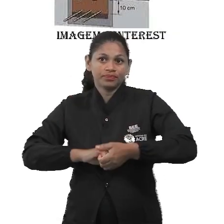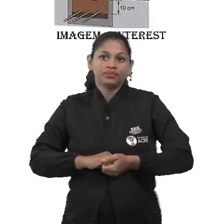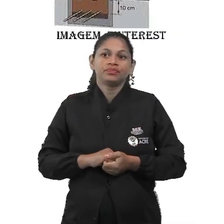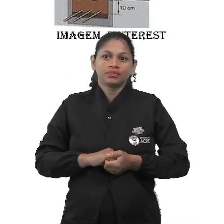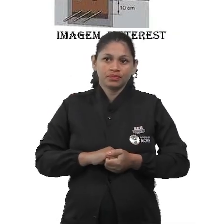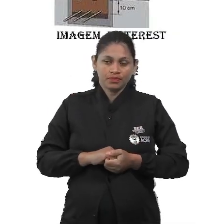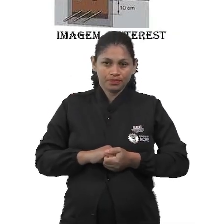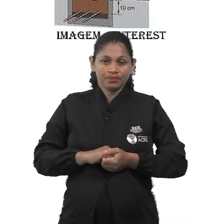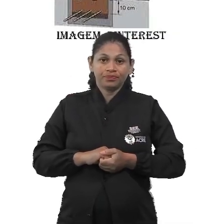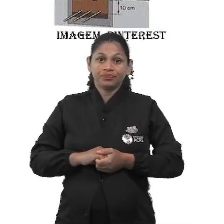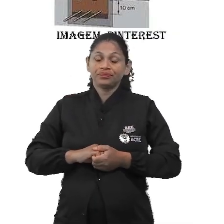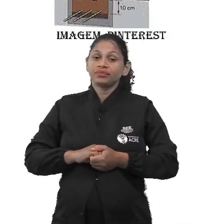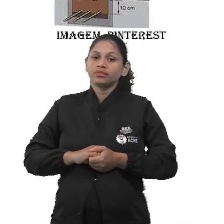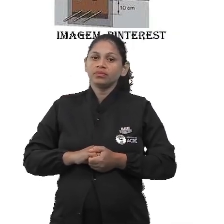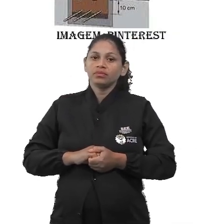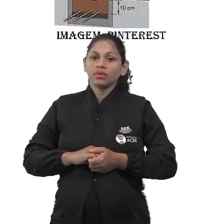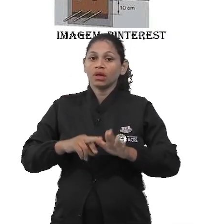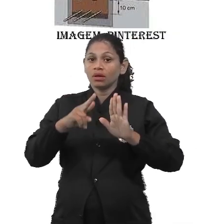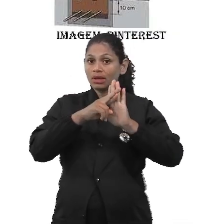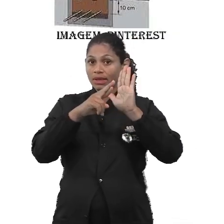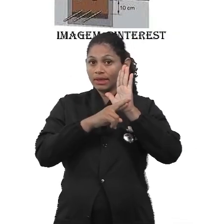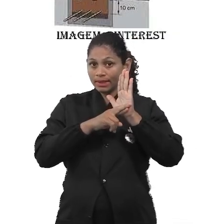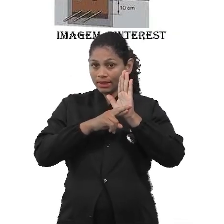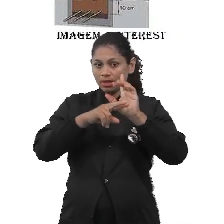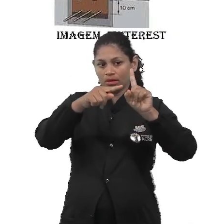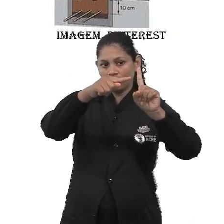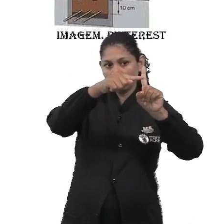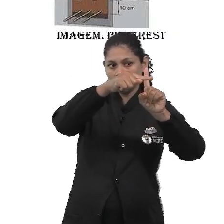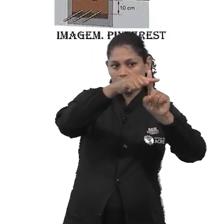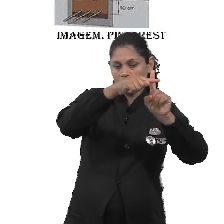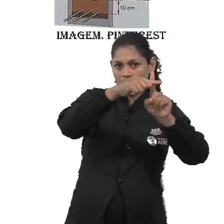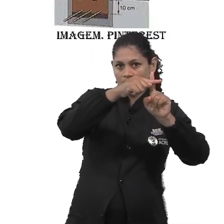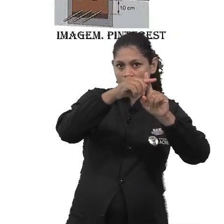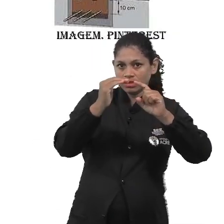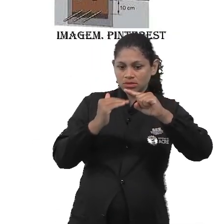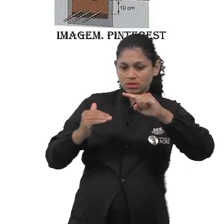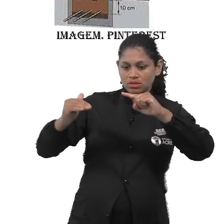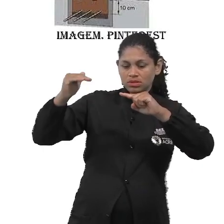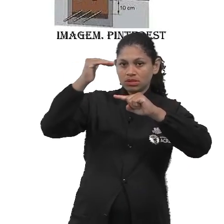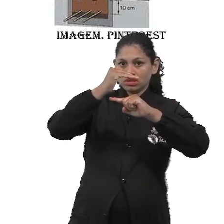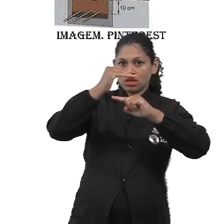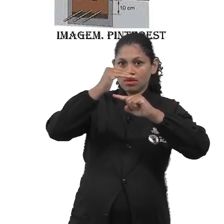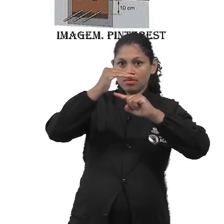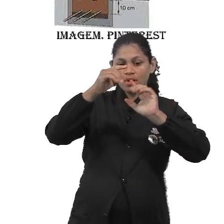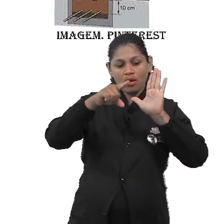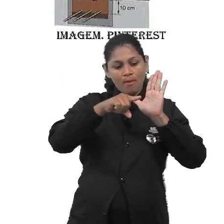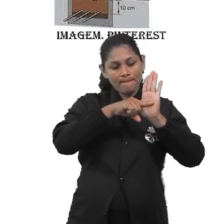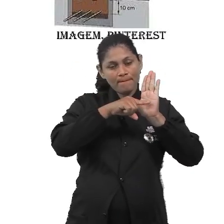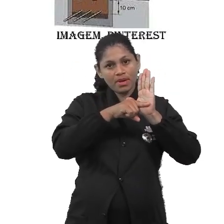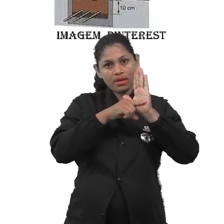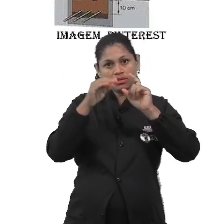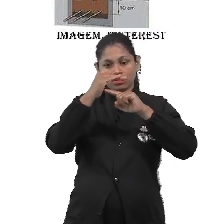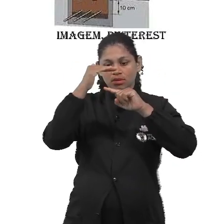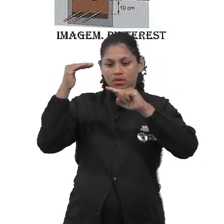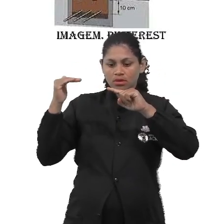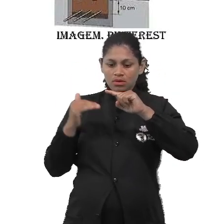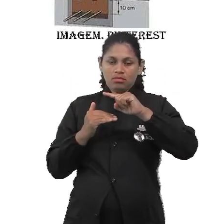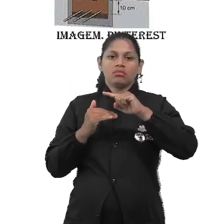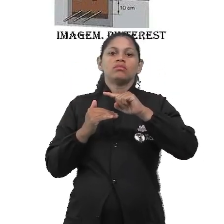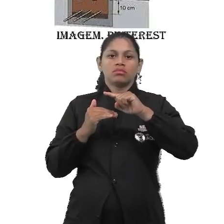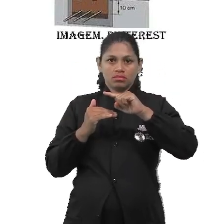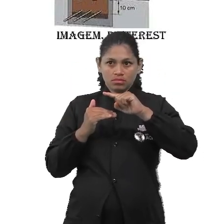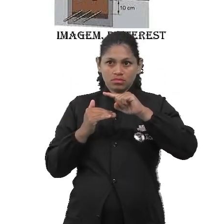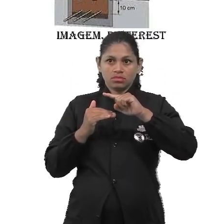o maior fica em cima. Professor, se for menos? Se for menos, o menor